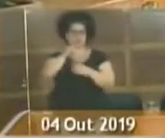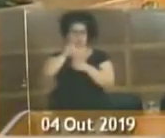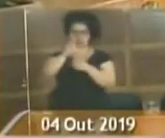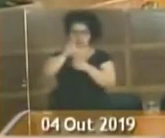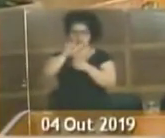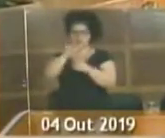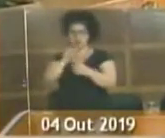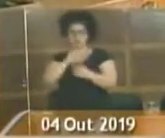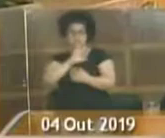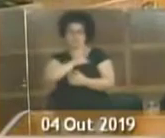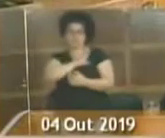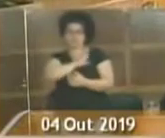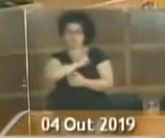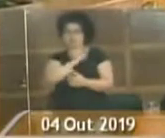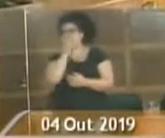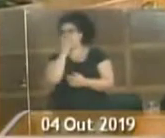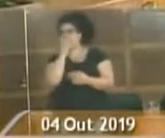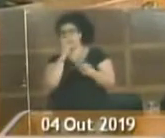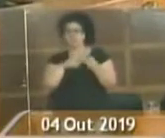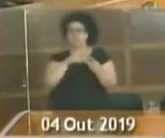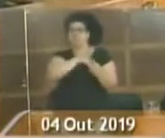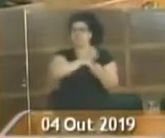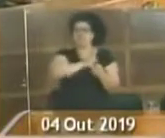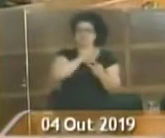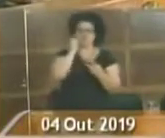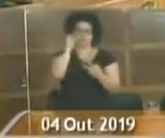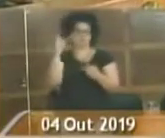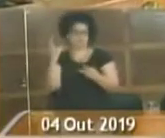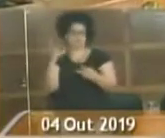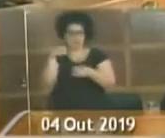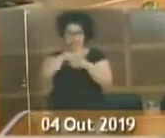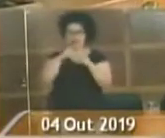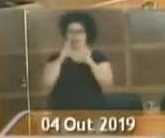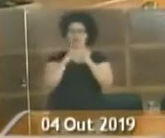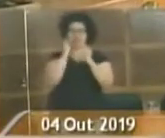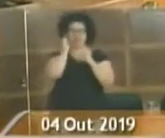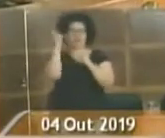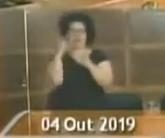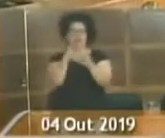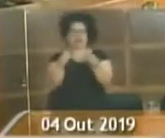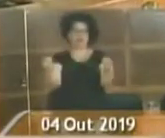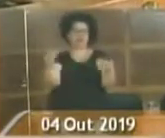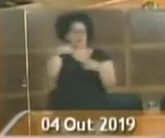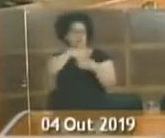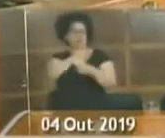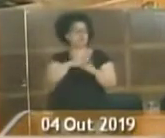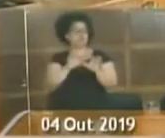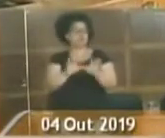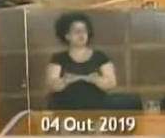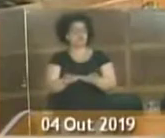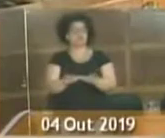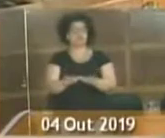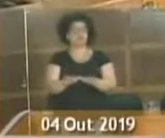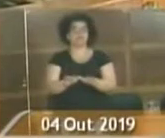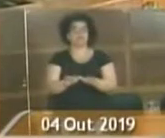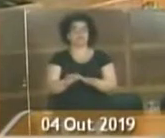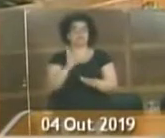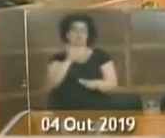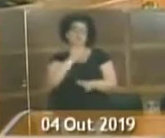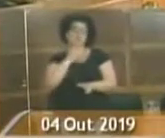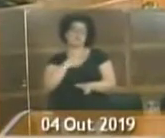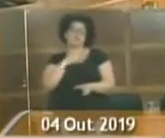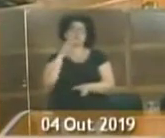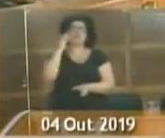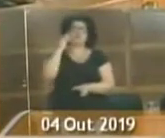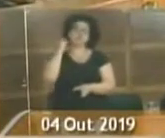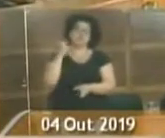cachorrola, gatóloga, deve ter uns 200 gatos em casa, né, Lúcia? Enfim, mas, assim,